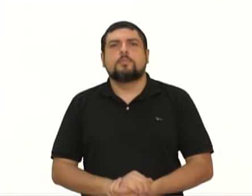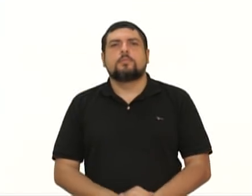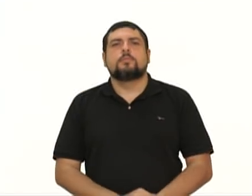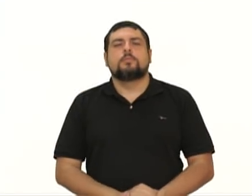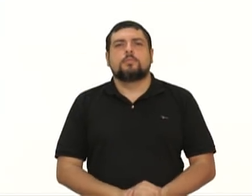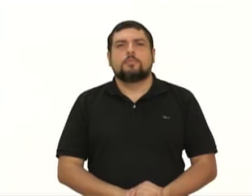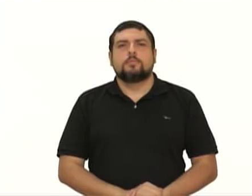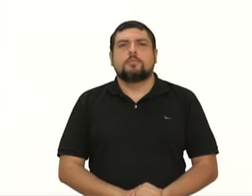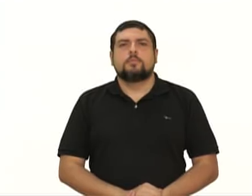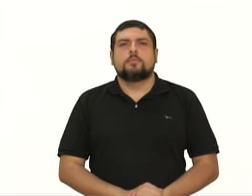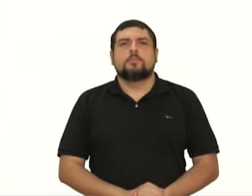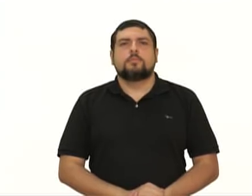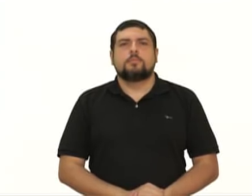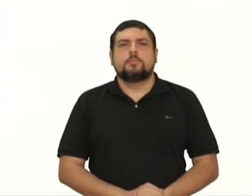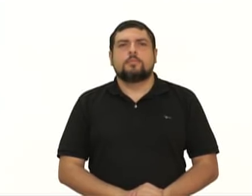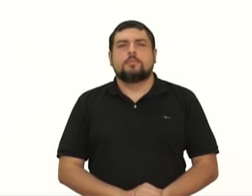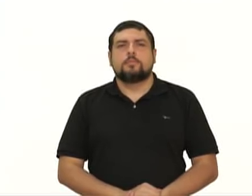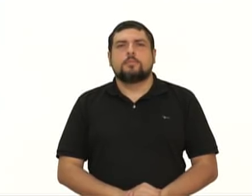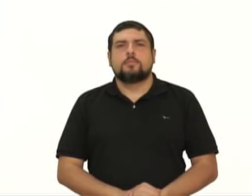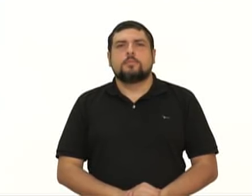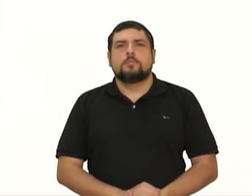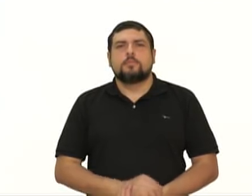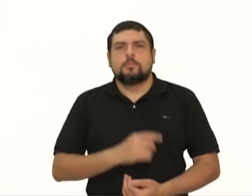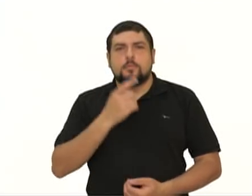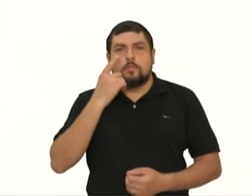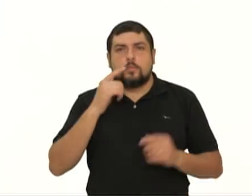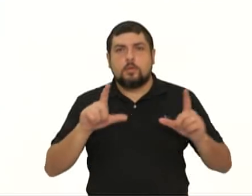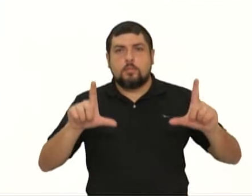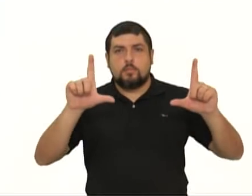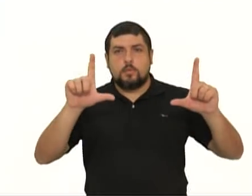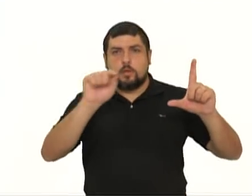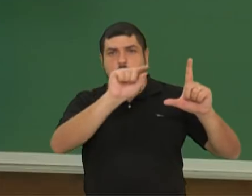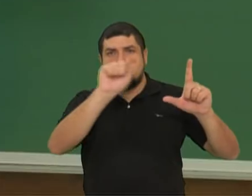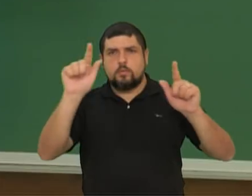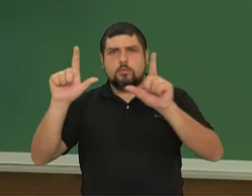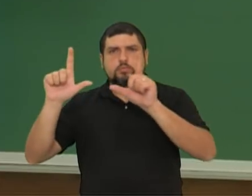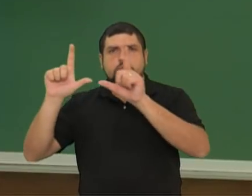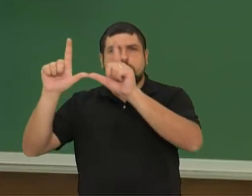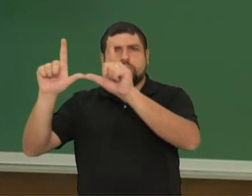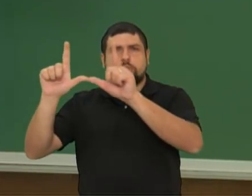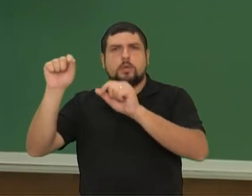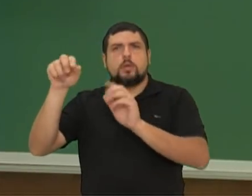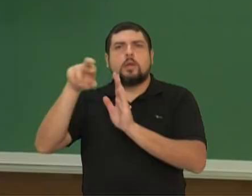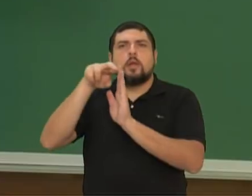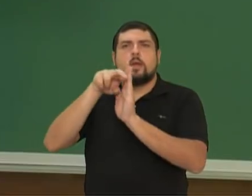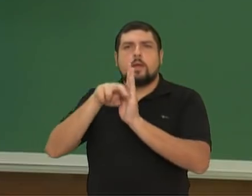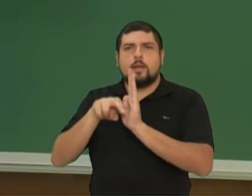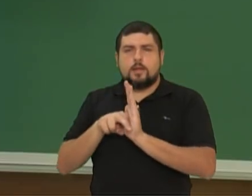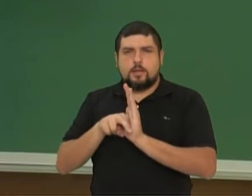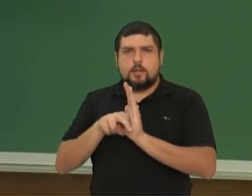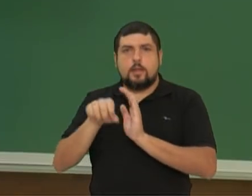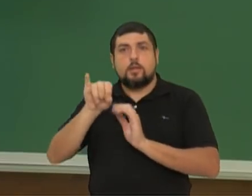de potência para isso. Está aqui do ladinho a propriedade. Ó. Tem uma potência no denominador,